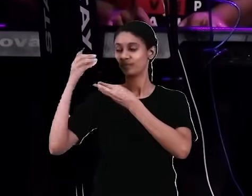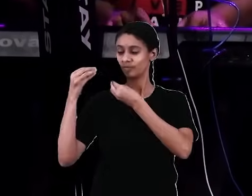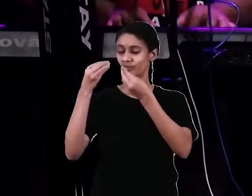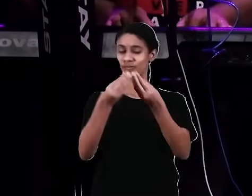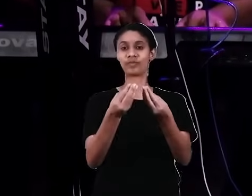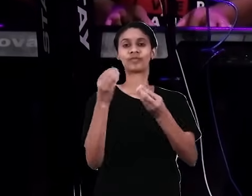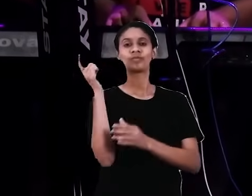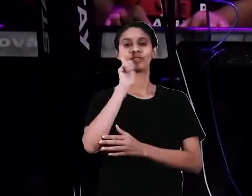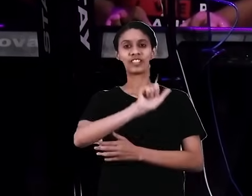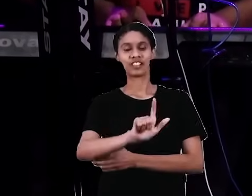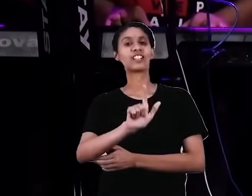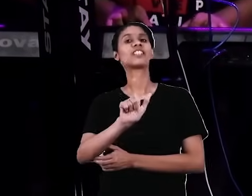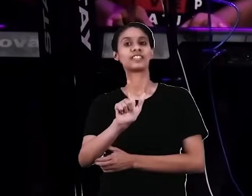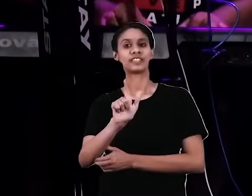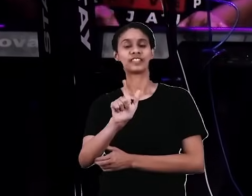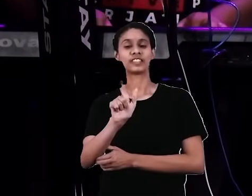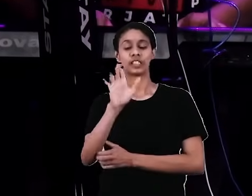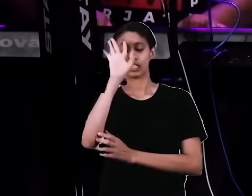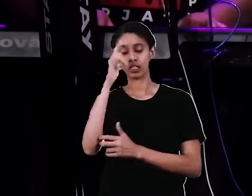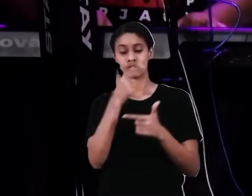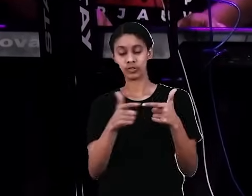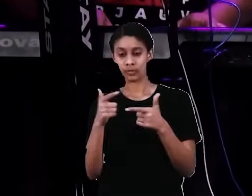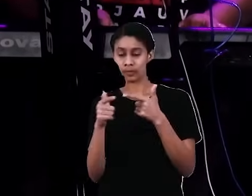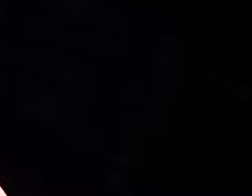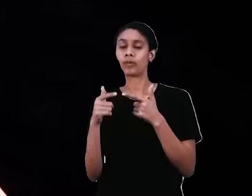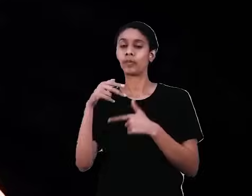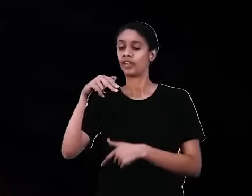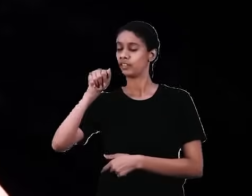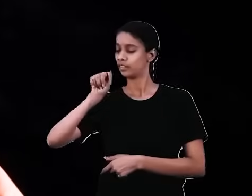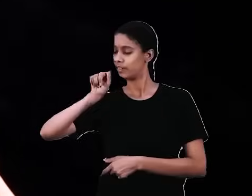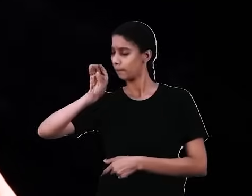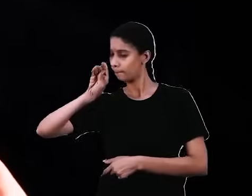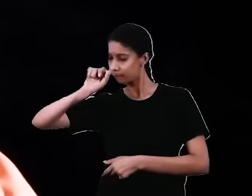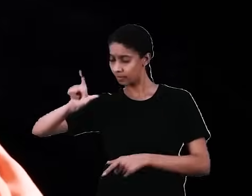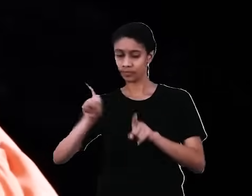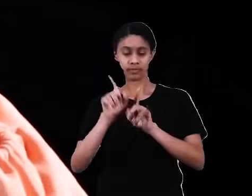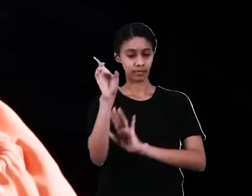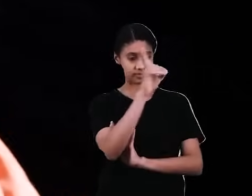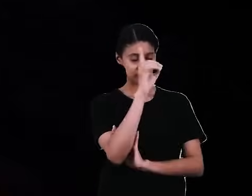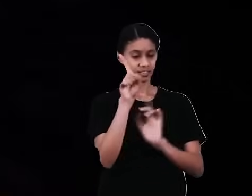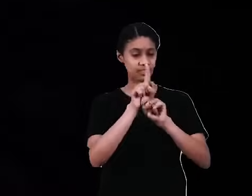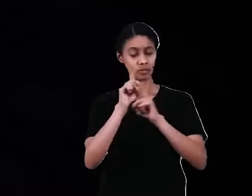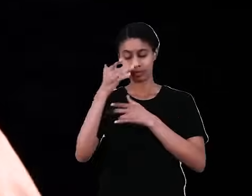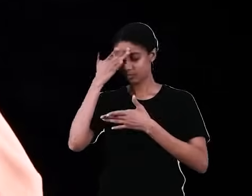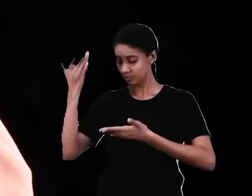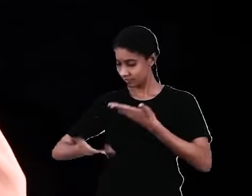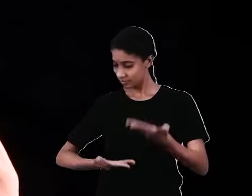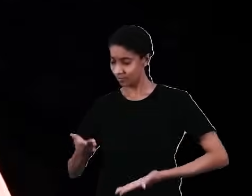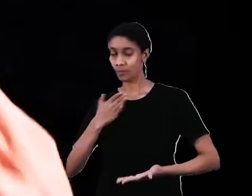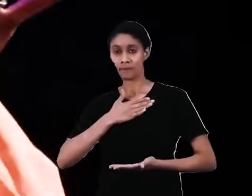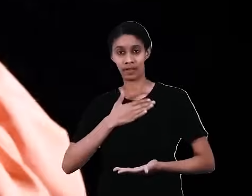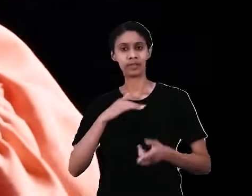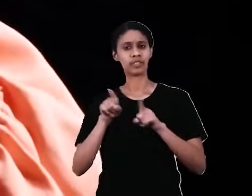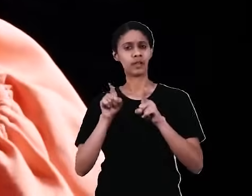na minha mão. Eu resolvo o problema de Nabal, resolvo o problema de Davi, resolvo o problema dos meus servos, resolvo o problema da